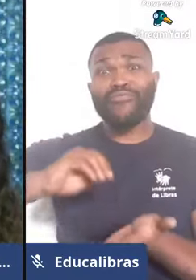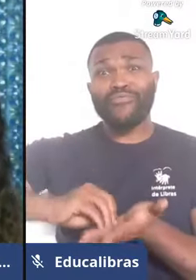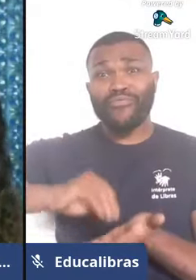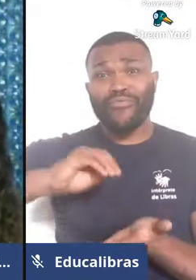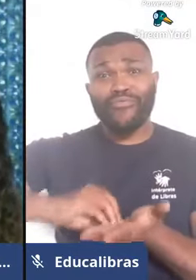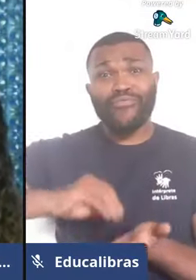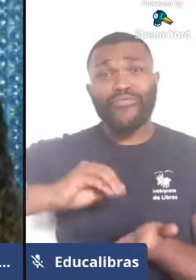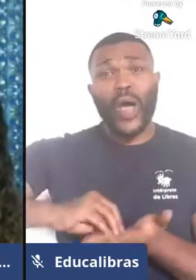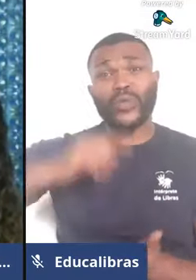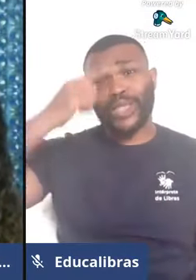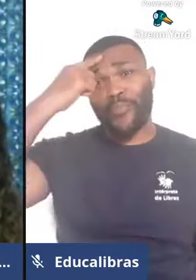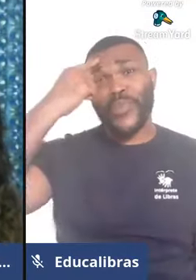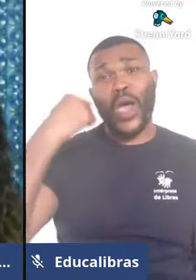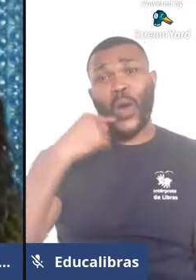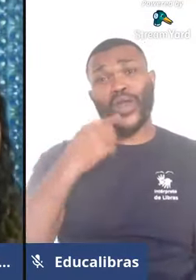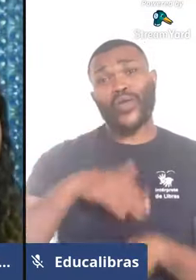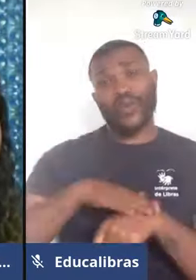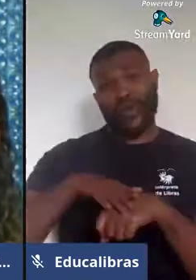hora de papo.